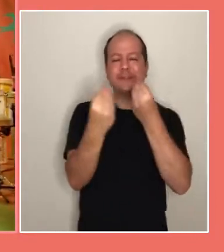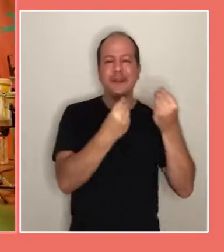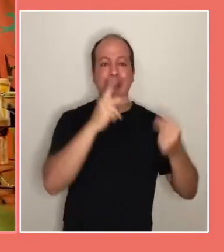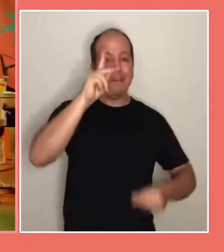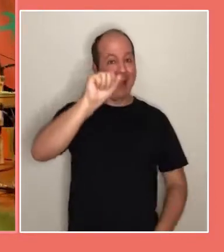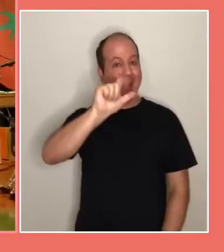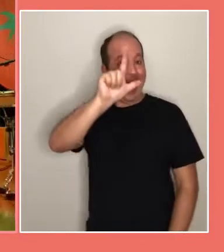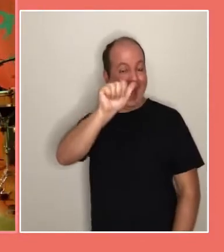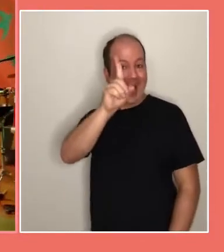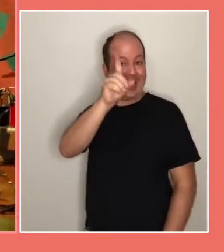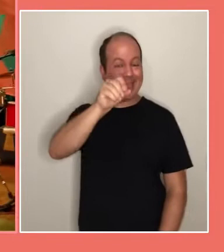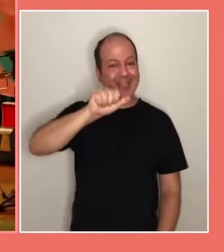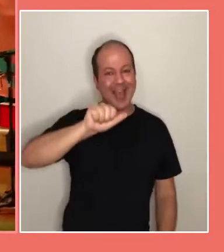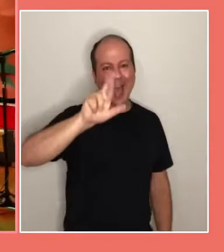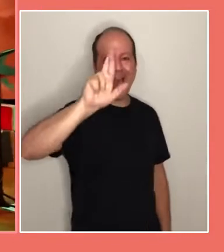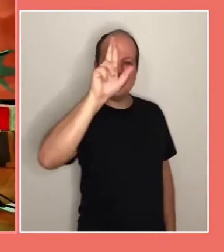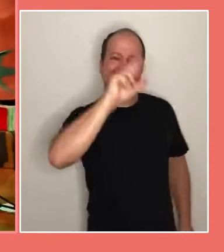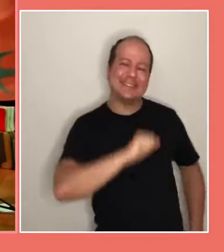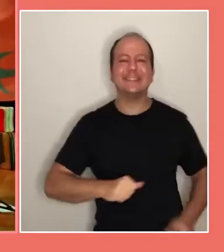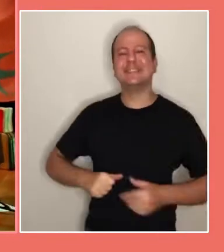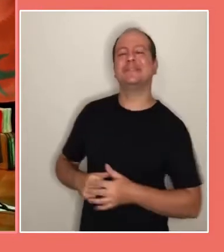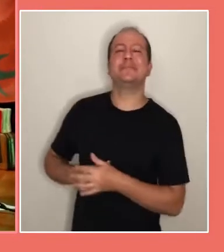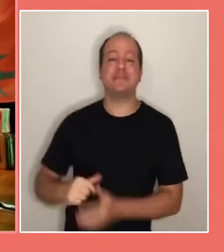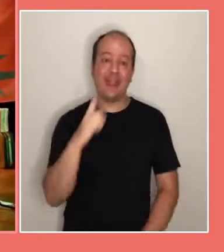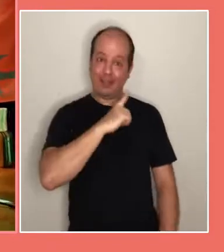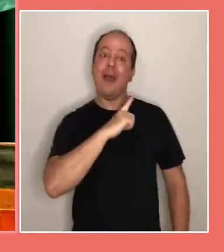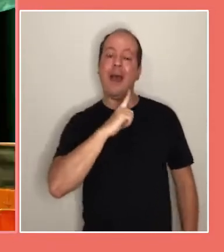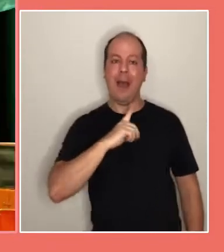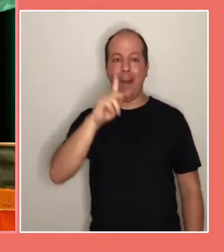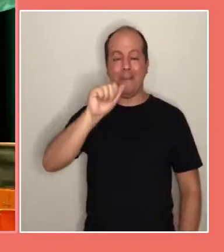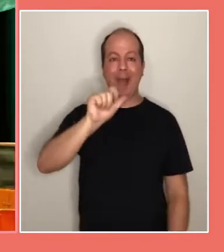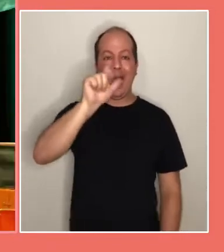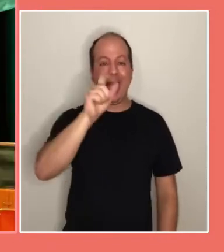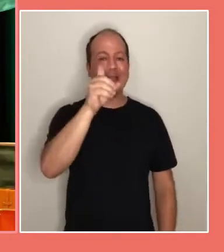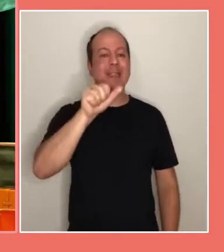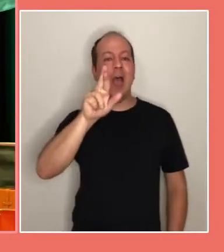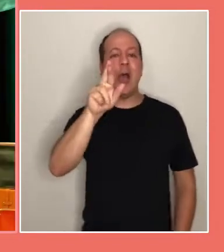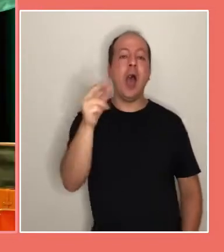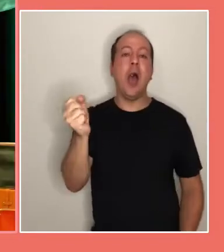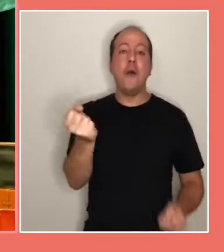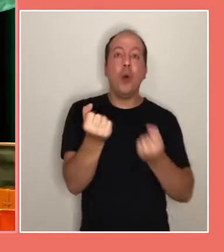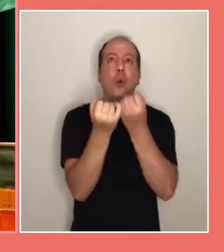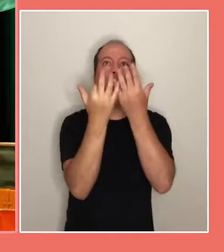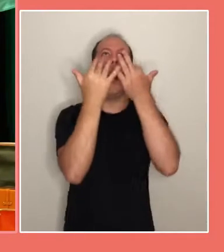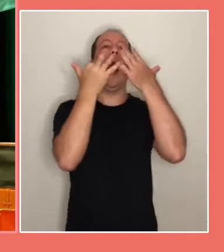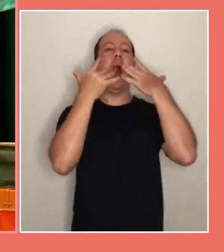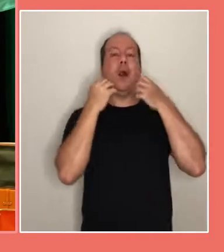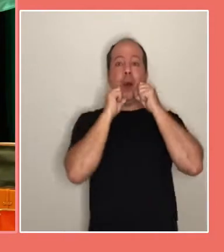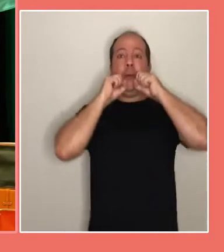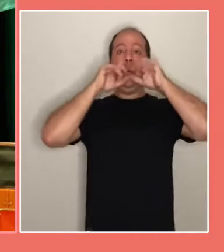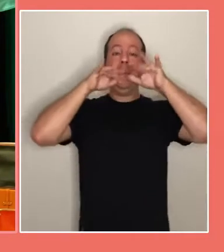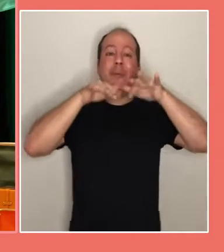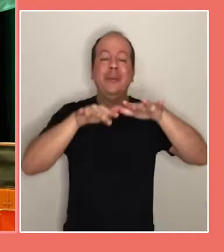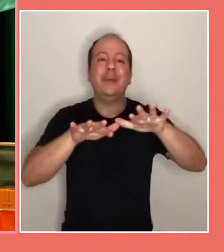Ela dá o paladar. É onde tá o paladar. Mas por ela também entra o vento. Por ela também sai o vento.